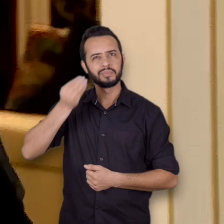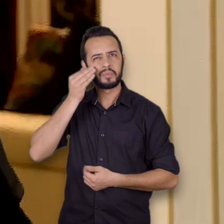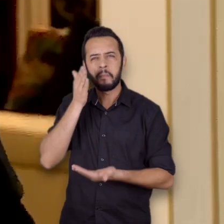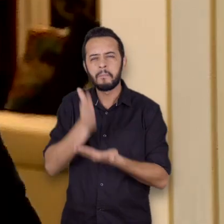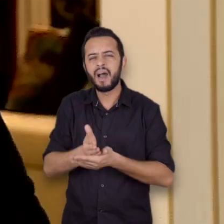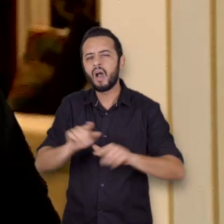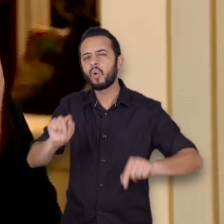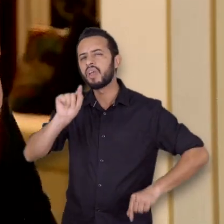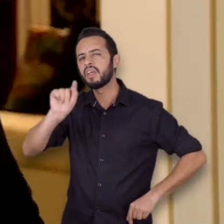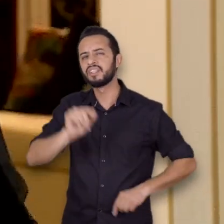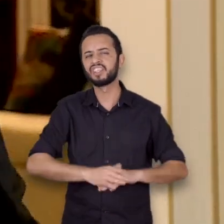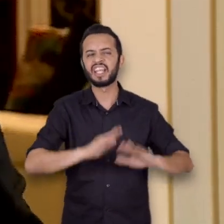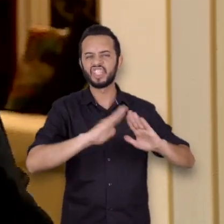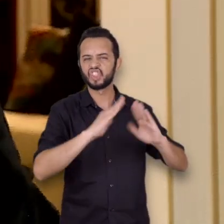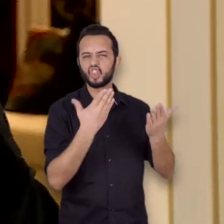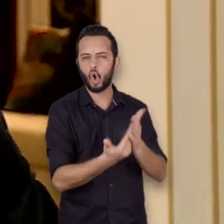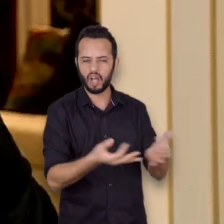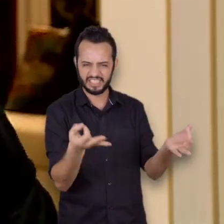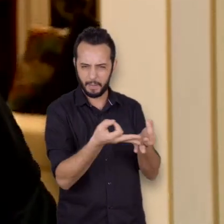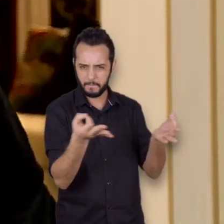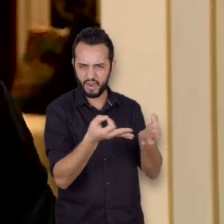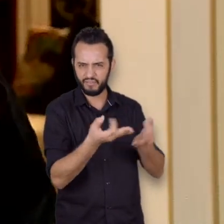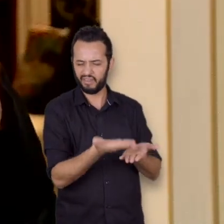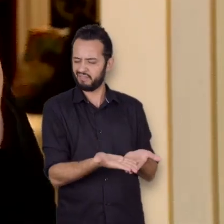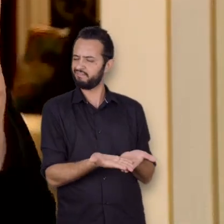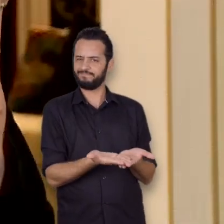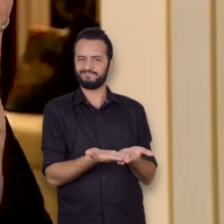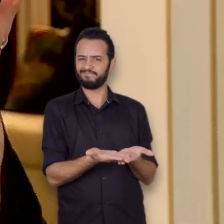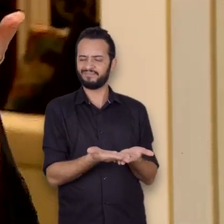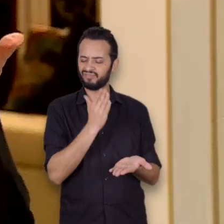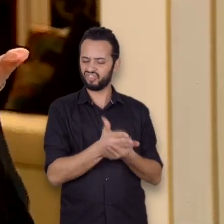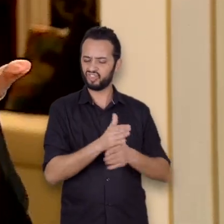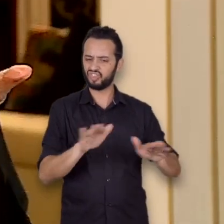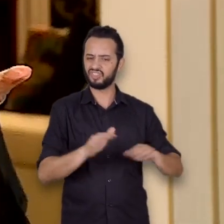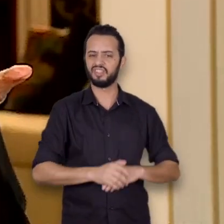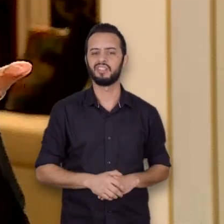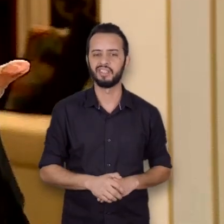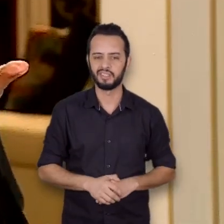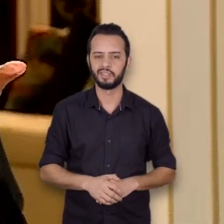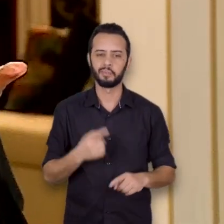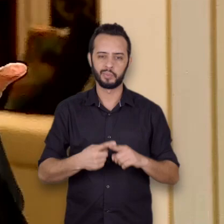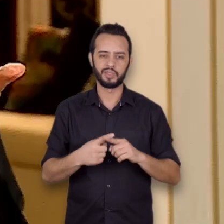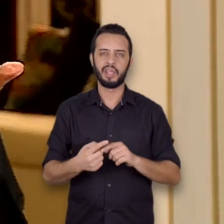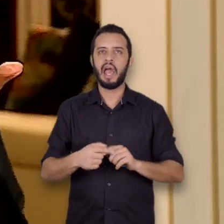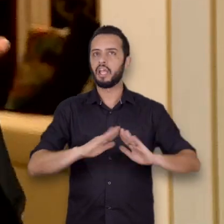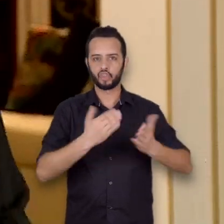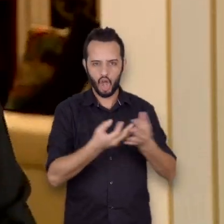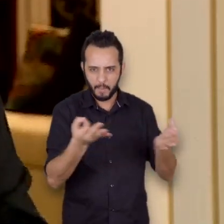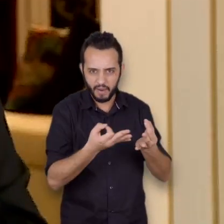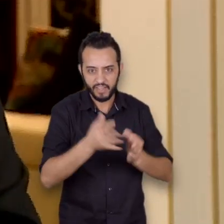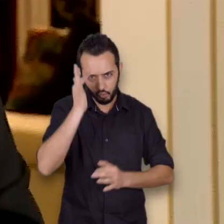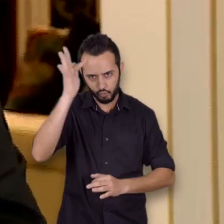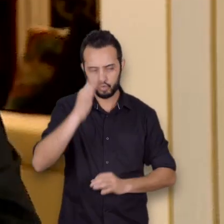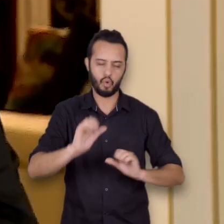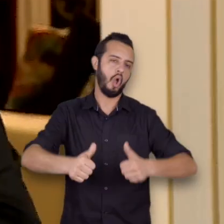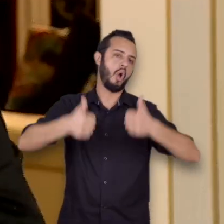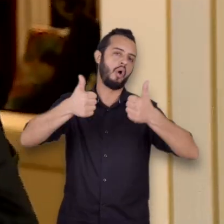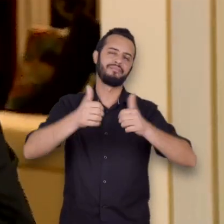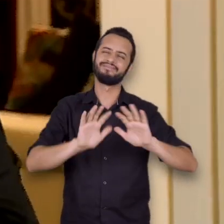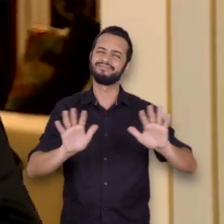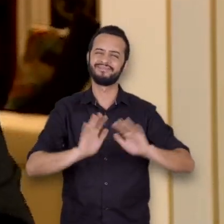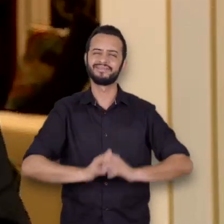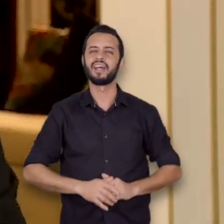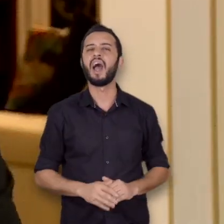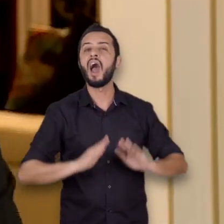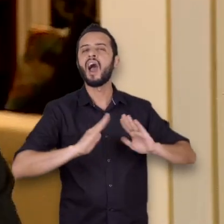parar de criar essa ideia de que a escola precisa ser perfeita para eles. Que isso é que queria